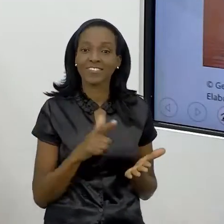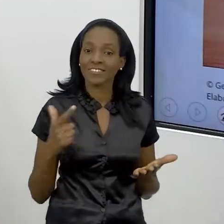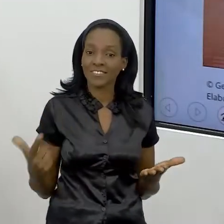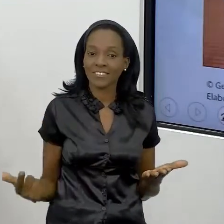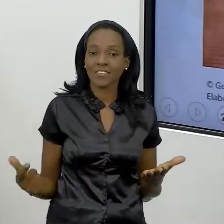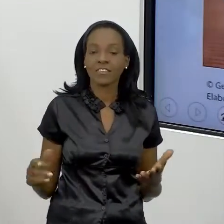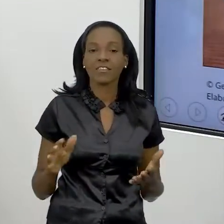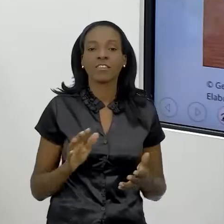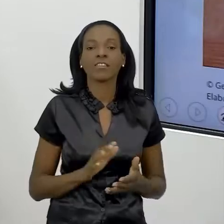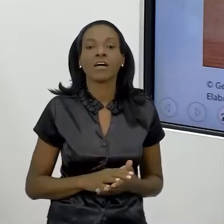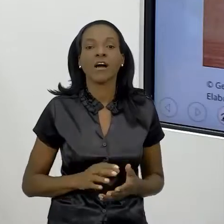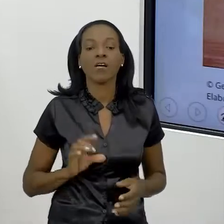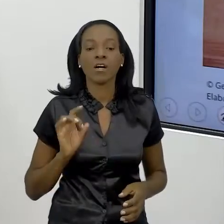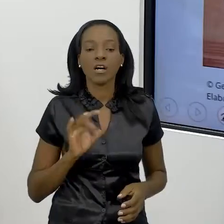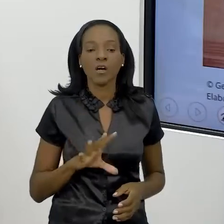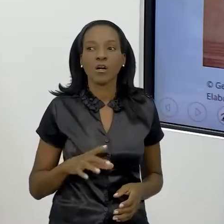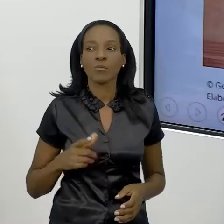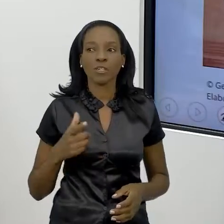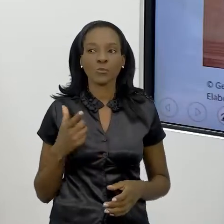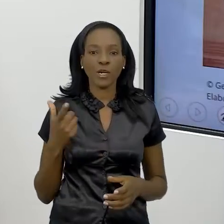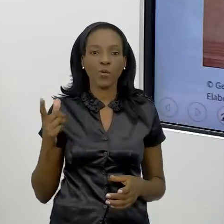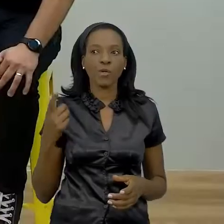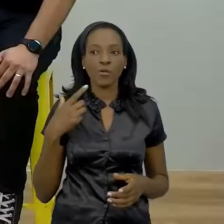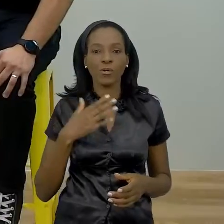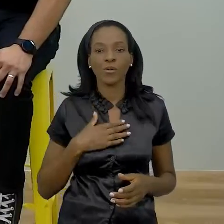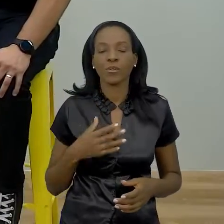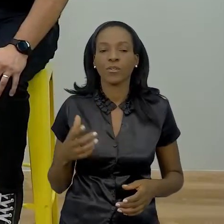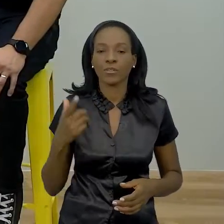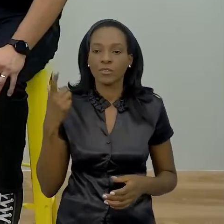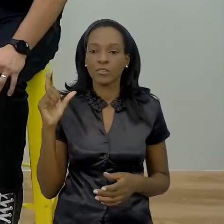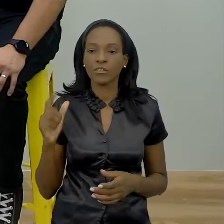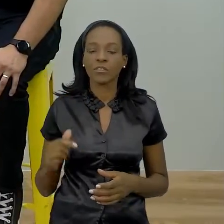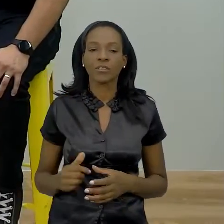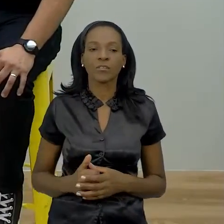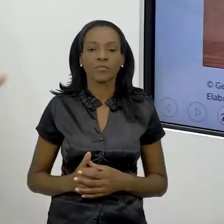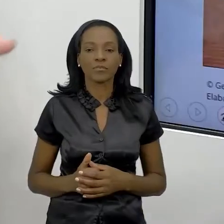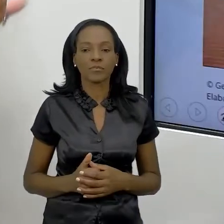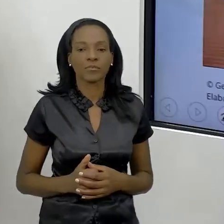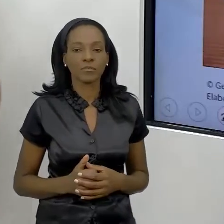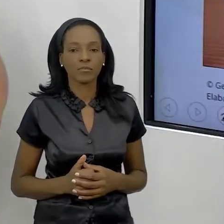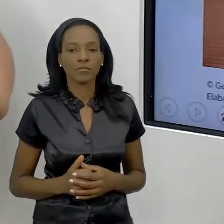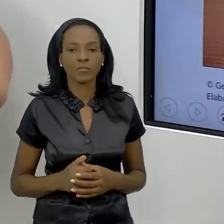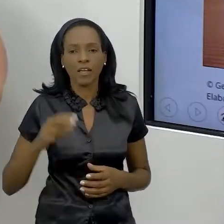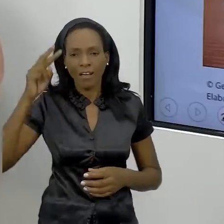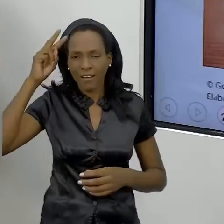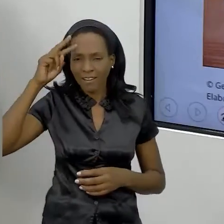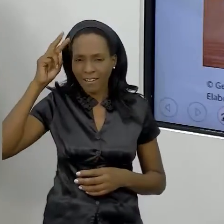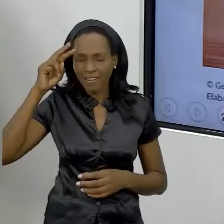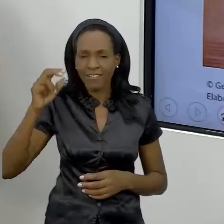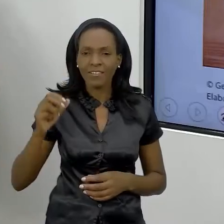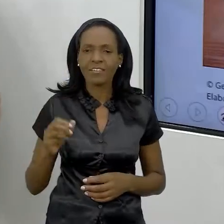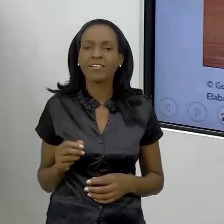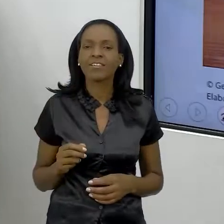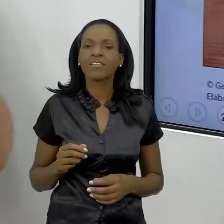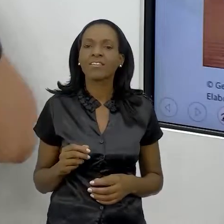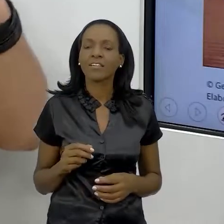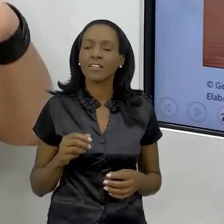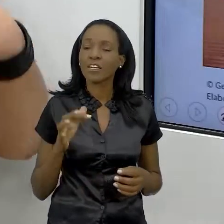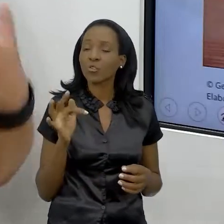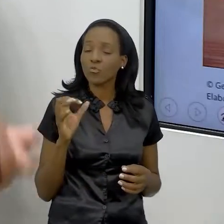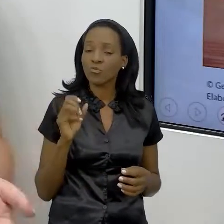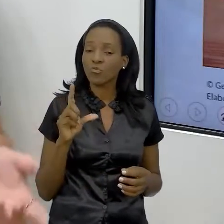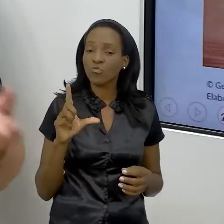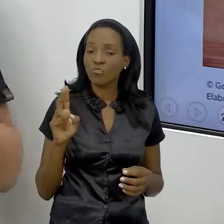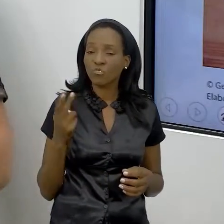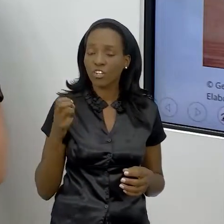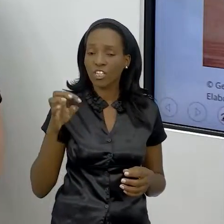só atualmente que ele foi virar um livro. Era folhetim? Era um folhetim. Eu não lembro mesmo essa história, era um folhetim. Era um folhetim e ele vinha,